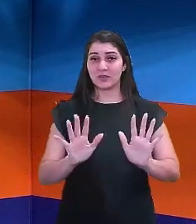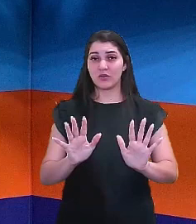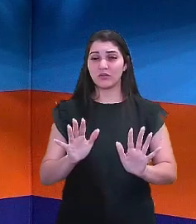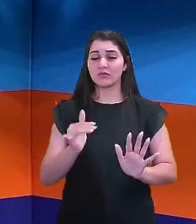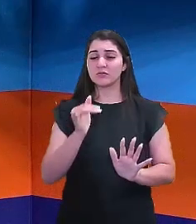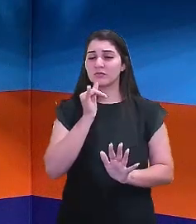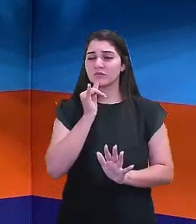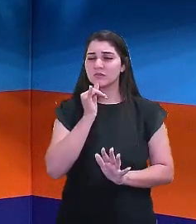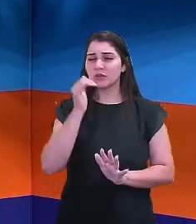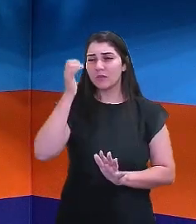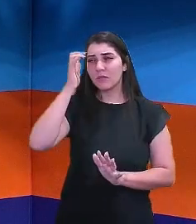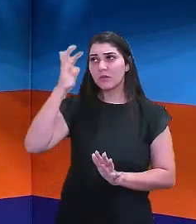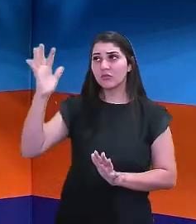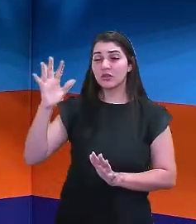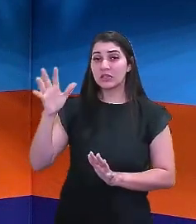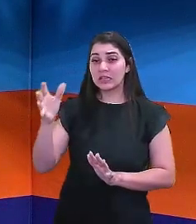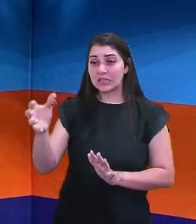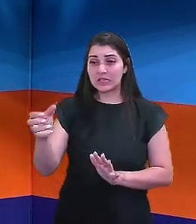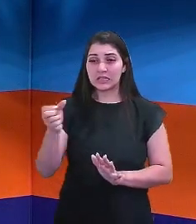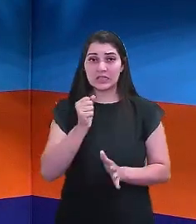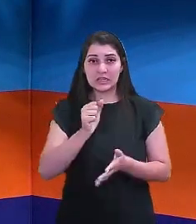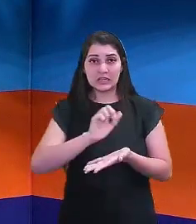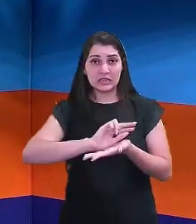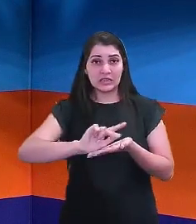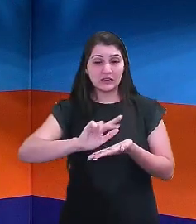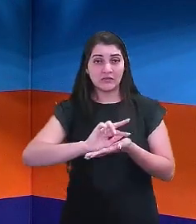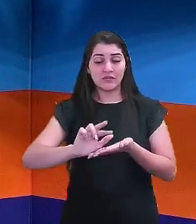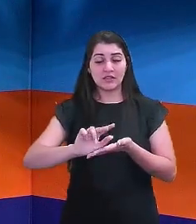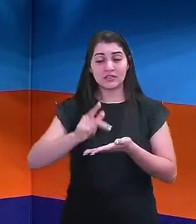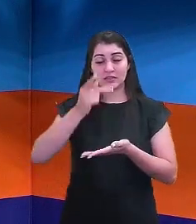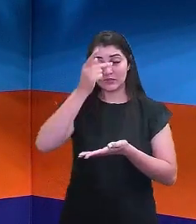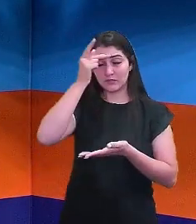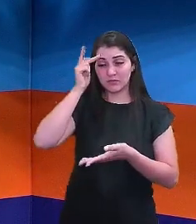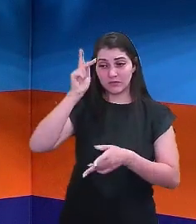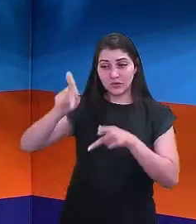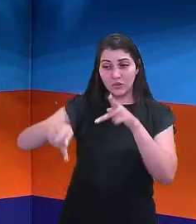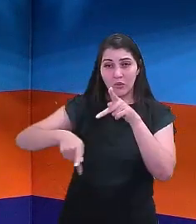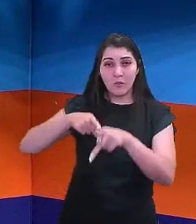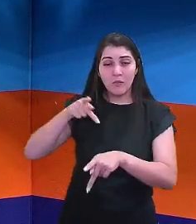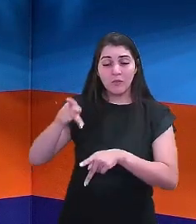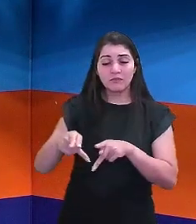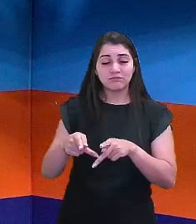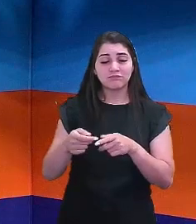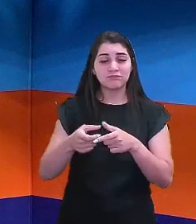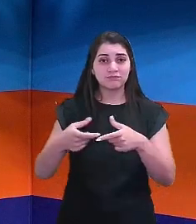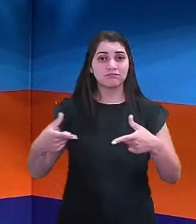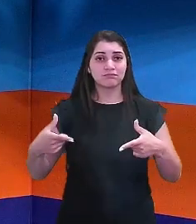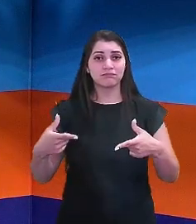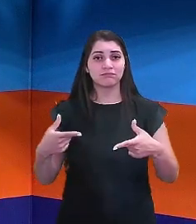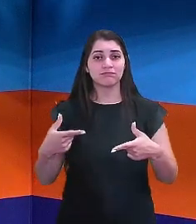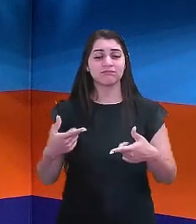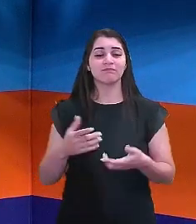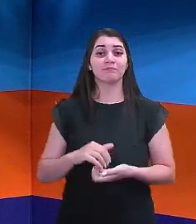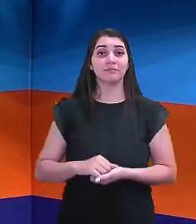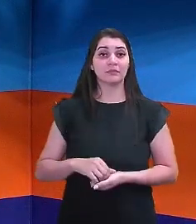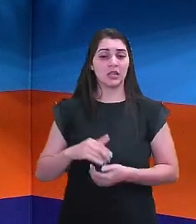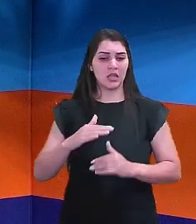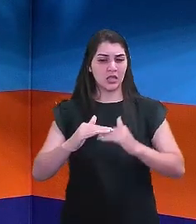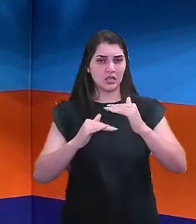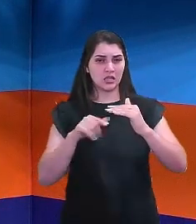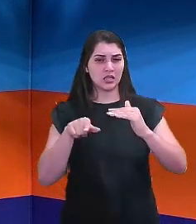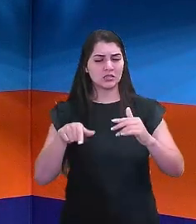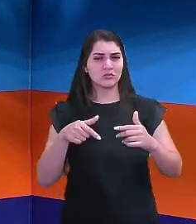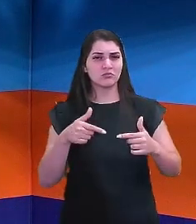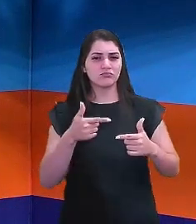retirada de várias pessoas da população, populações imensas foram destruídas, dissipadas nesse processo. E os